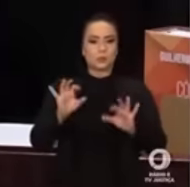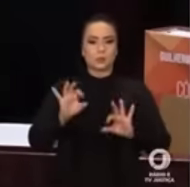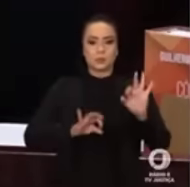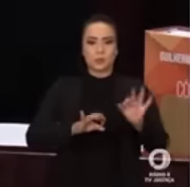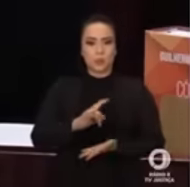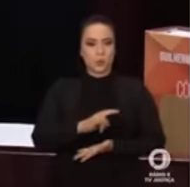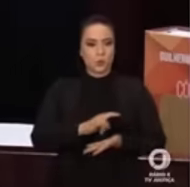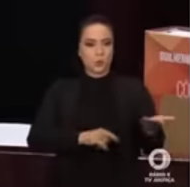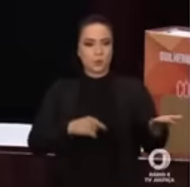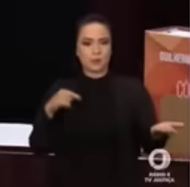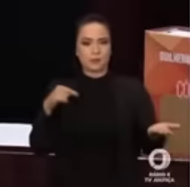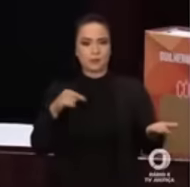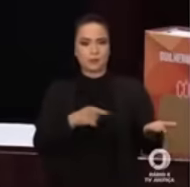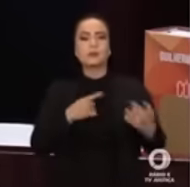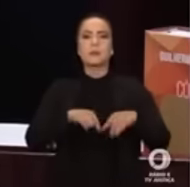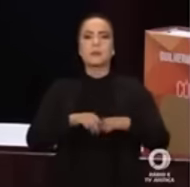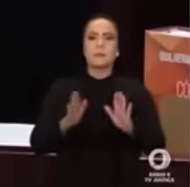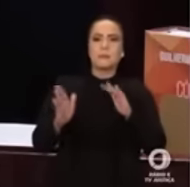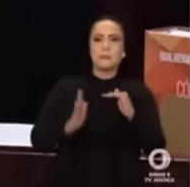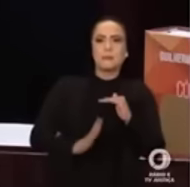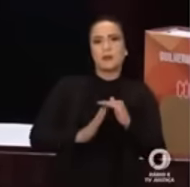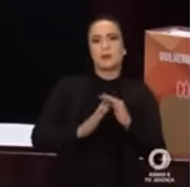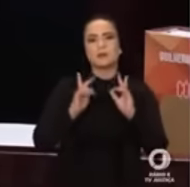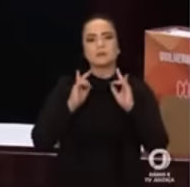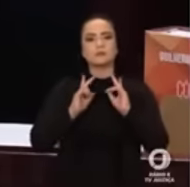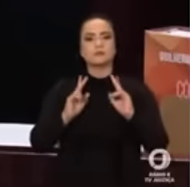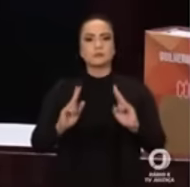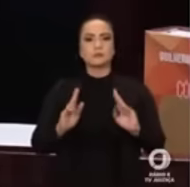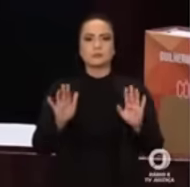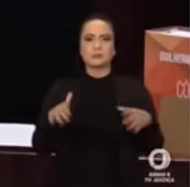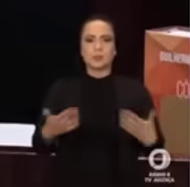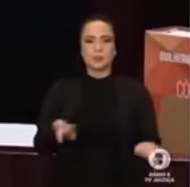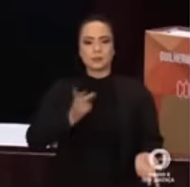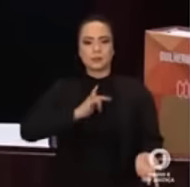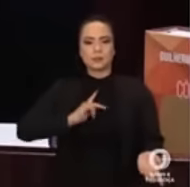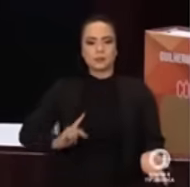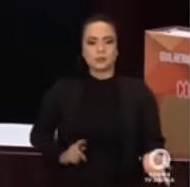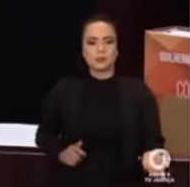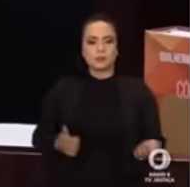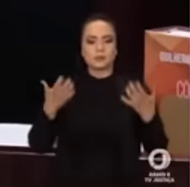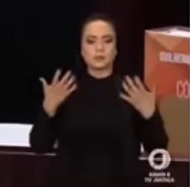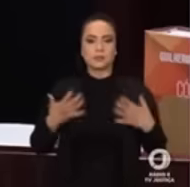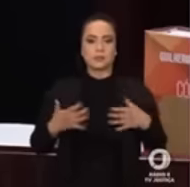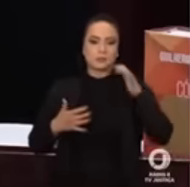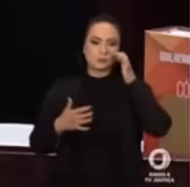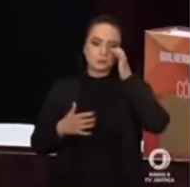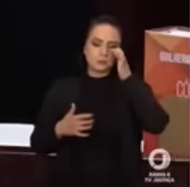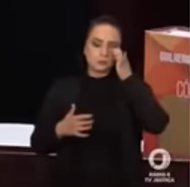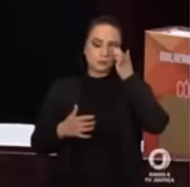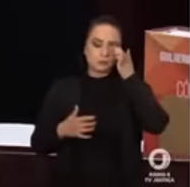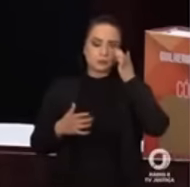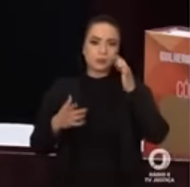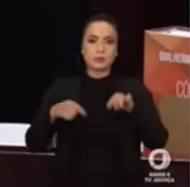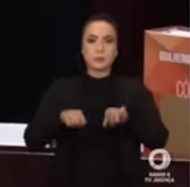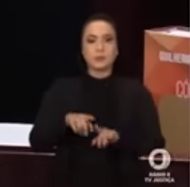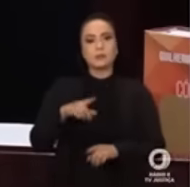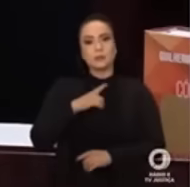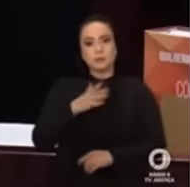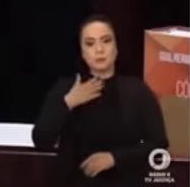DAM, e de prazo razoável. E aqui, presidente, eu queria fazer uma referência, que consta também no meu